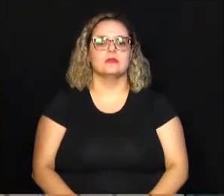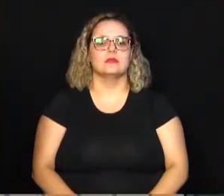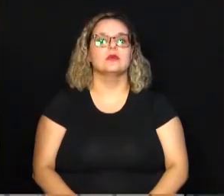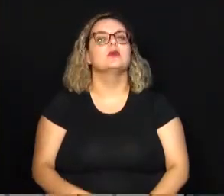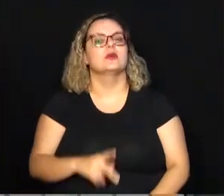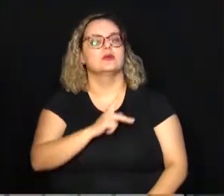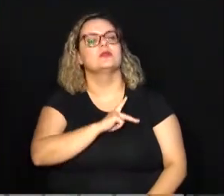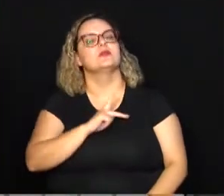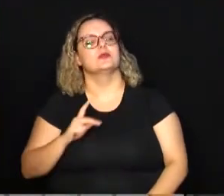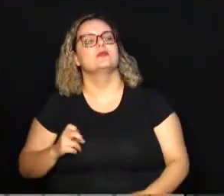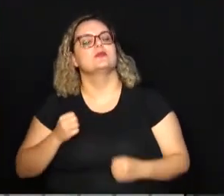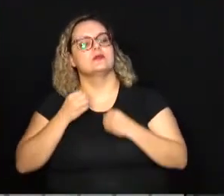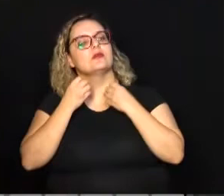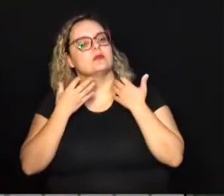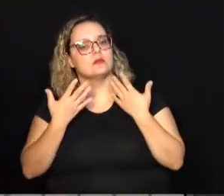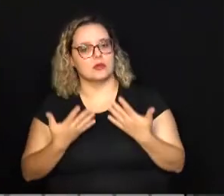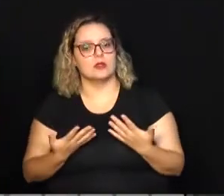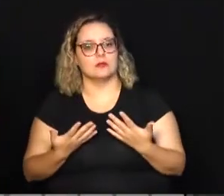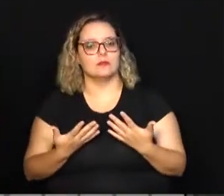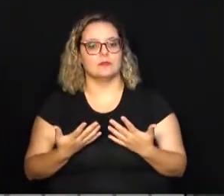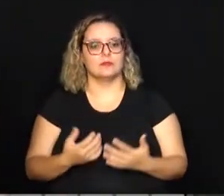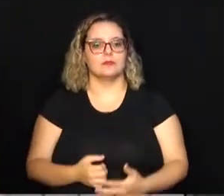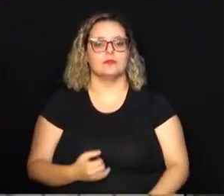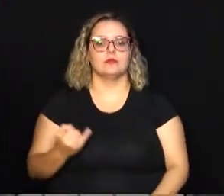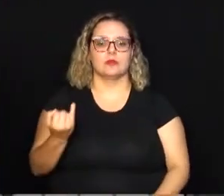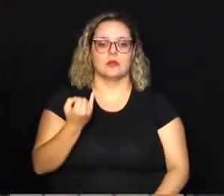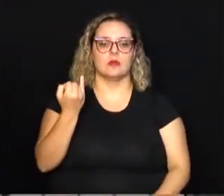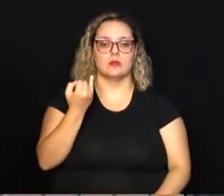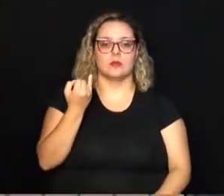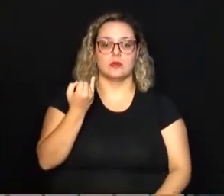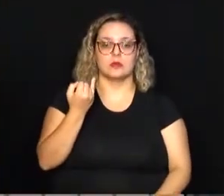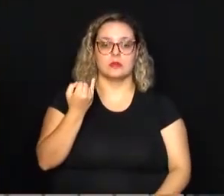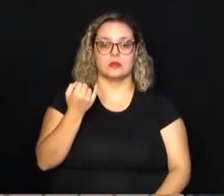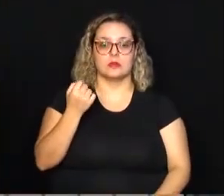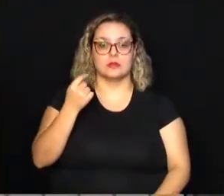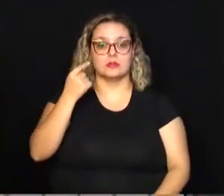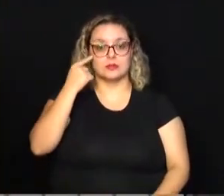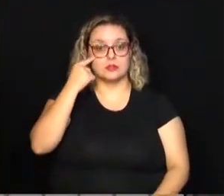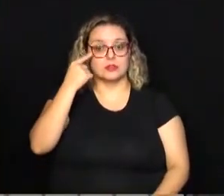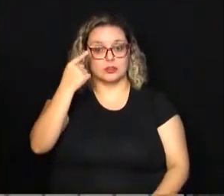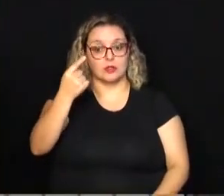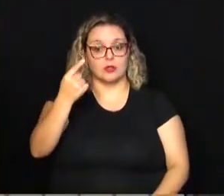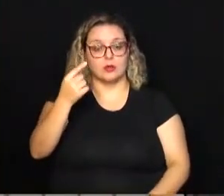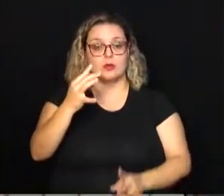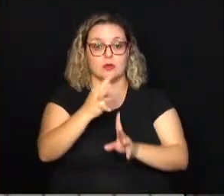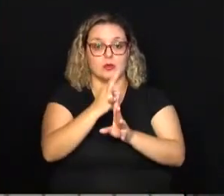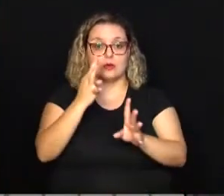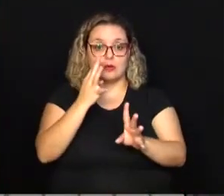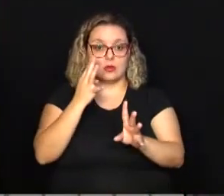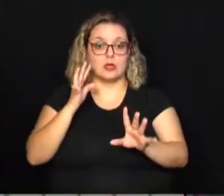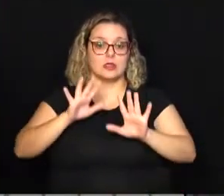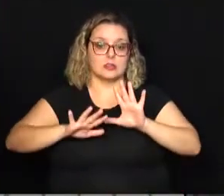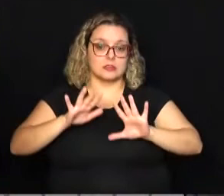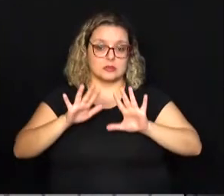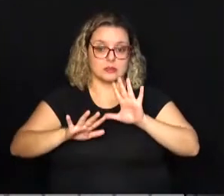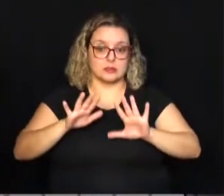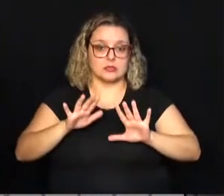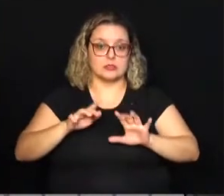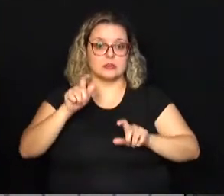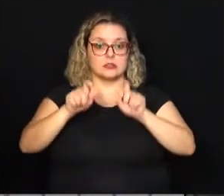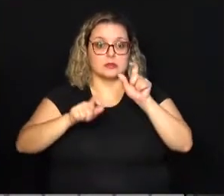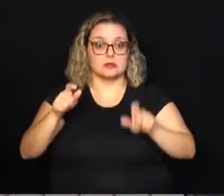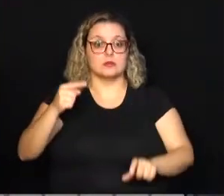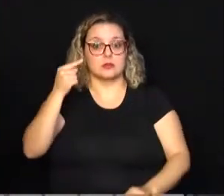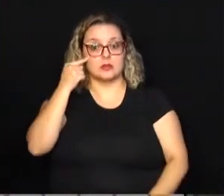pragmático nessa colocação. E assim, é importante a colocação de fila de espera, porque às vezes a